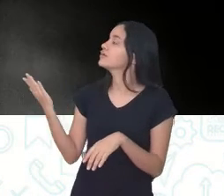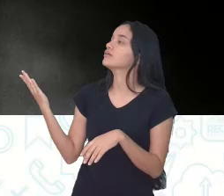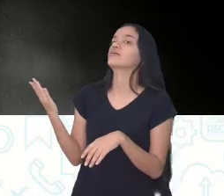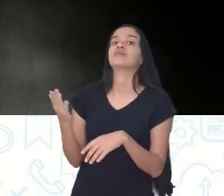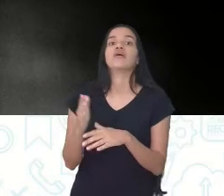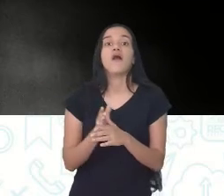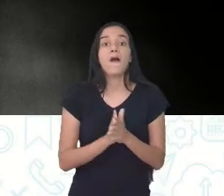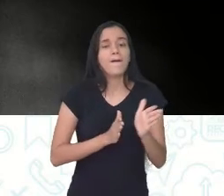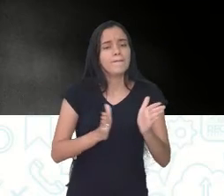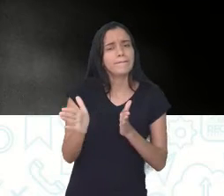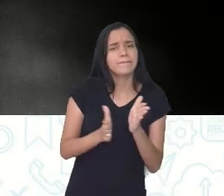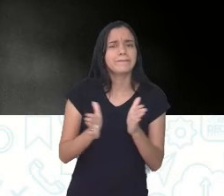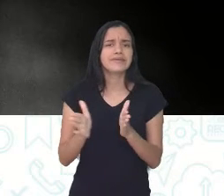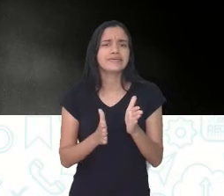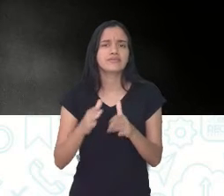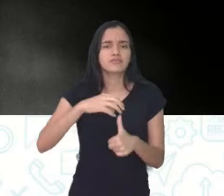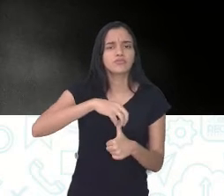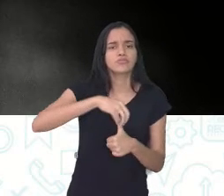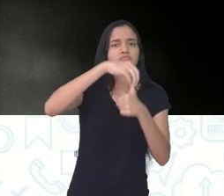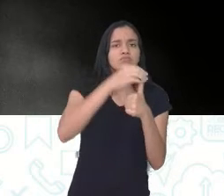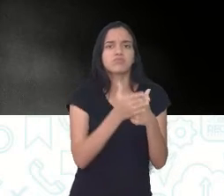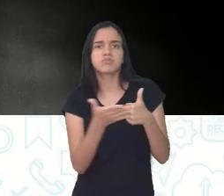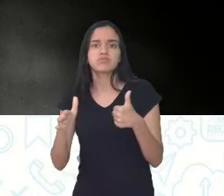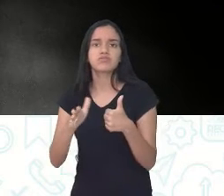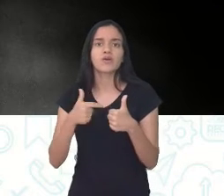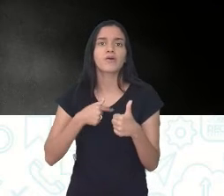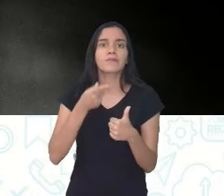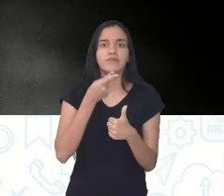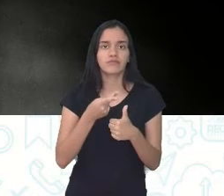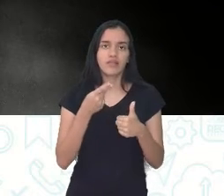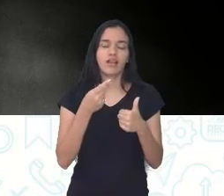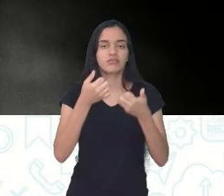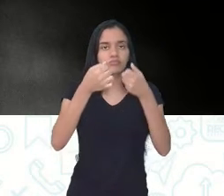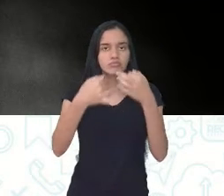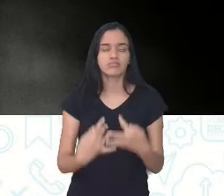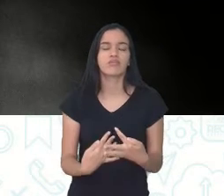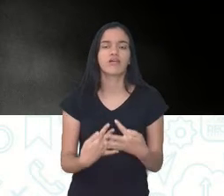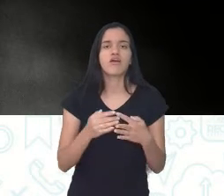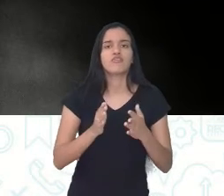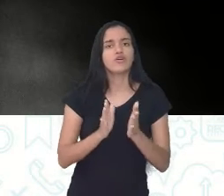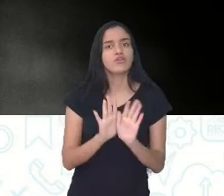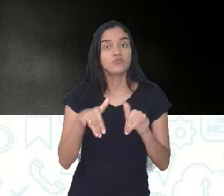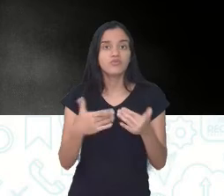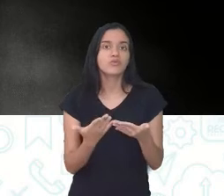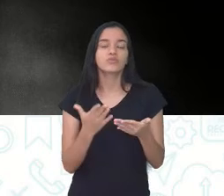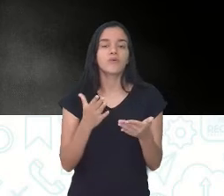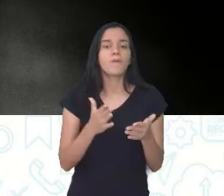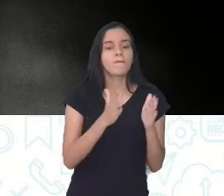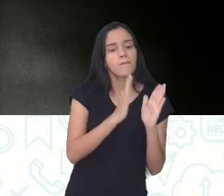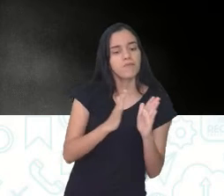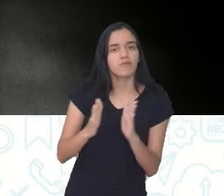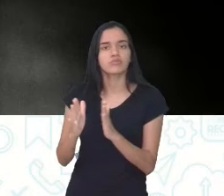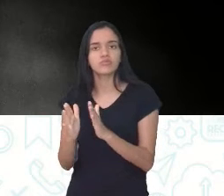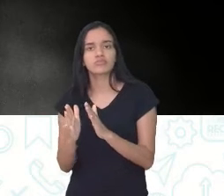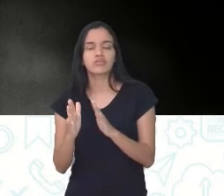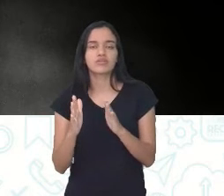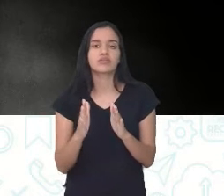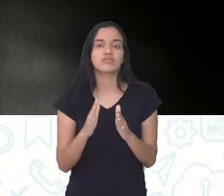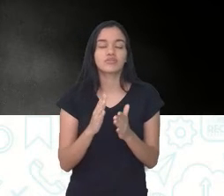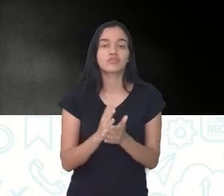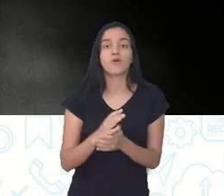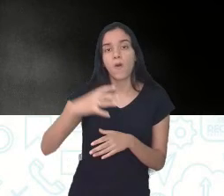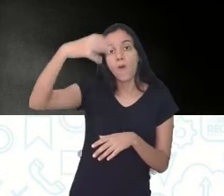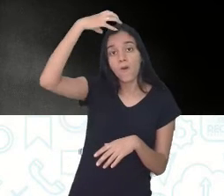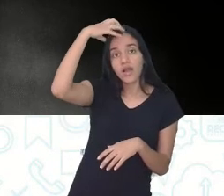o período ali do primeiro reinado, porque, como eu estava falando, foi um processo para ele consolidar esse reinado